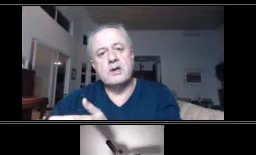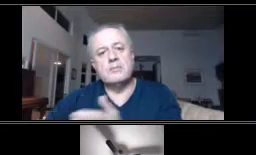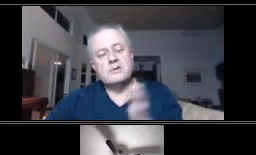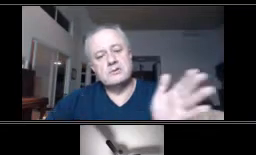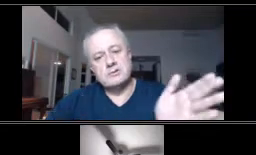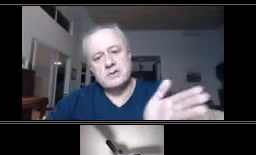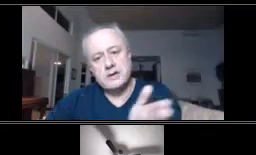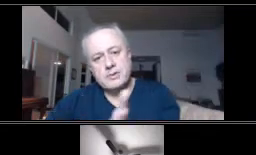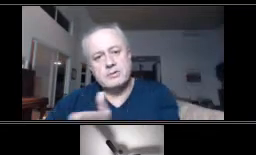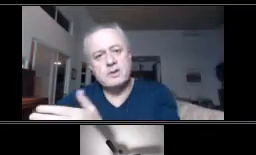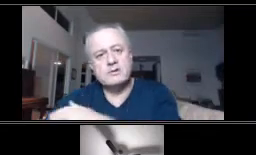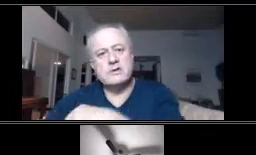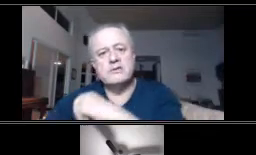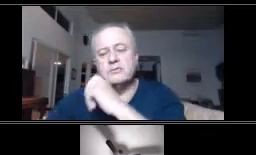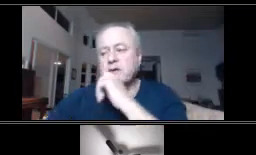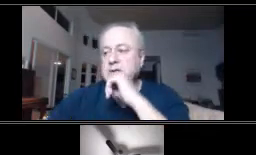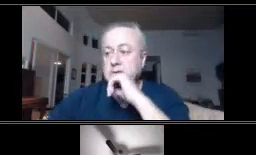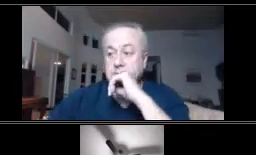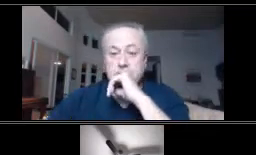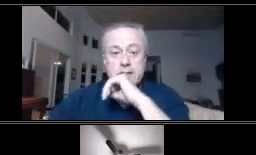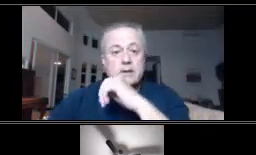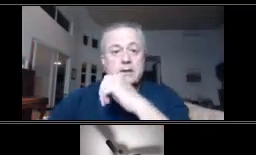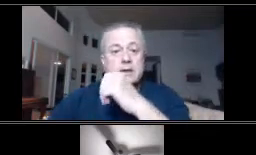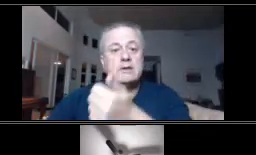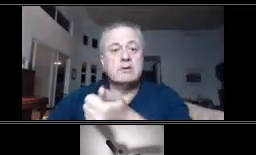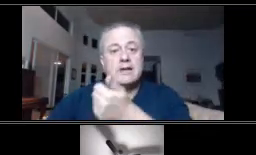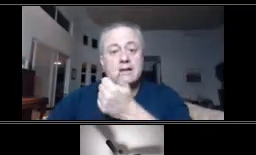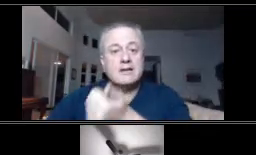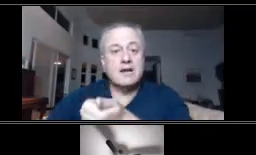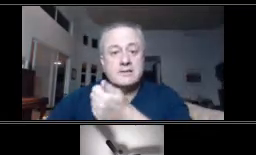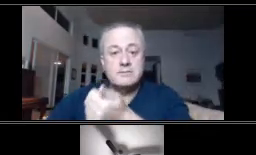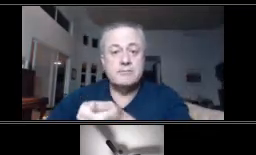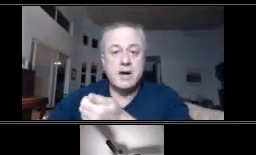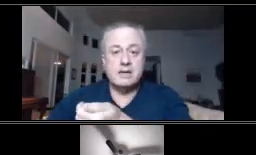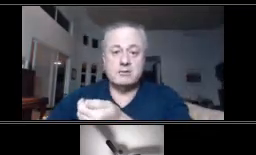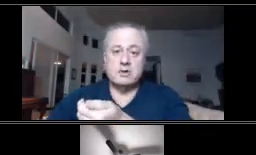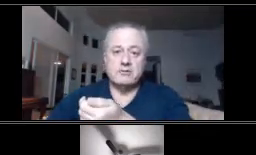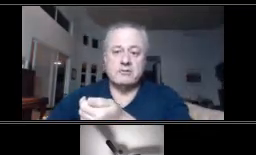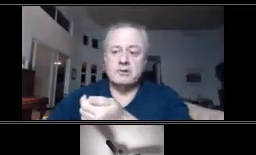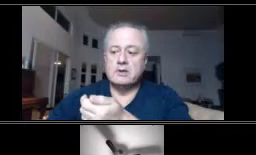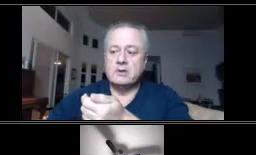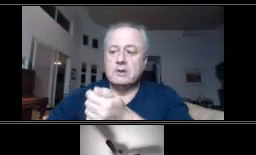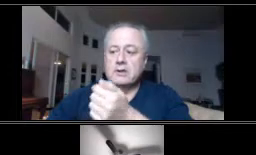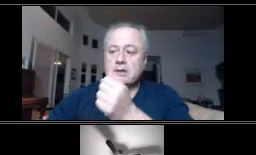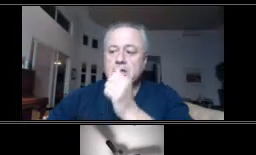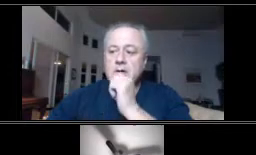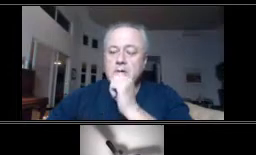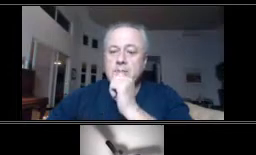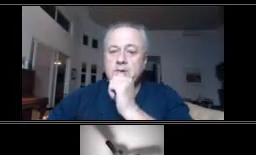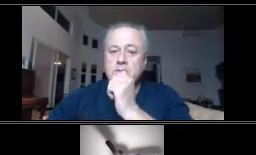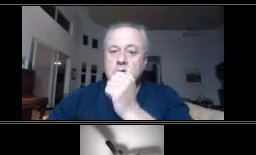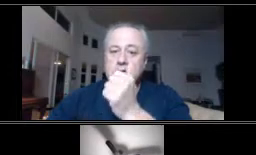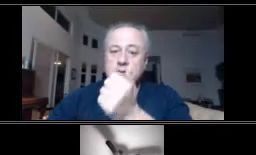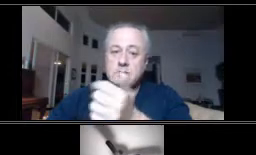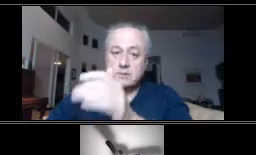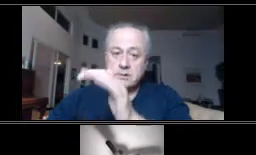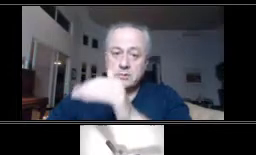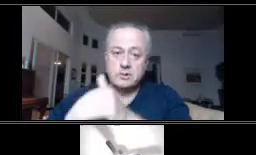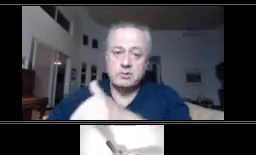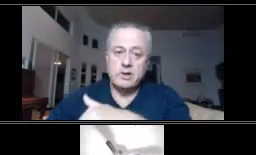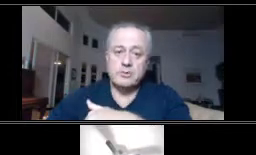longo do tempo, a gente considera pelo menos 6 meses, e quando ela traz impacto na vida. Então, a